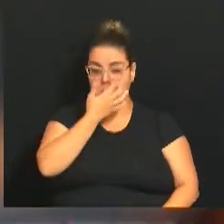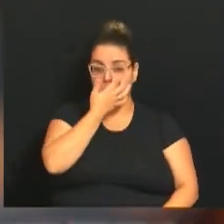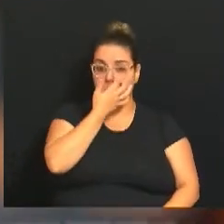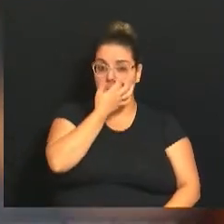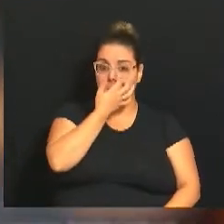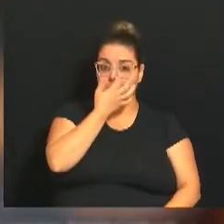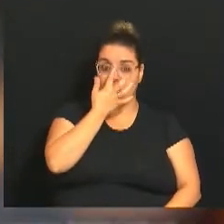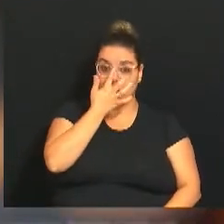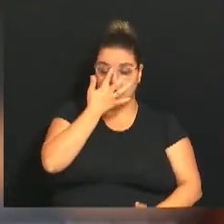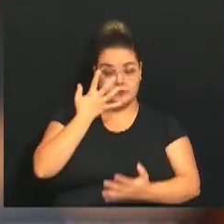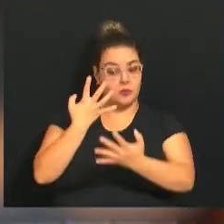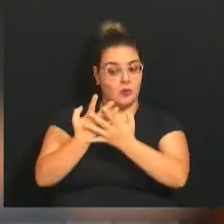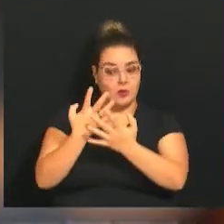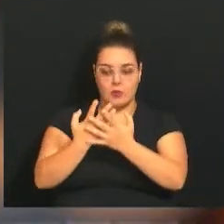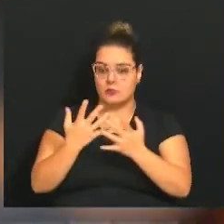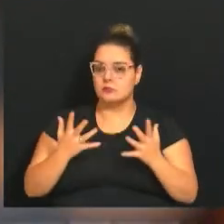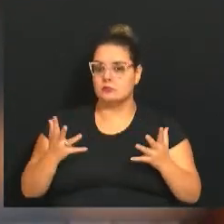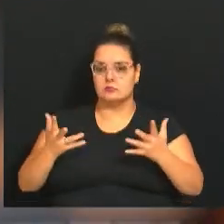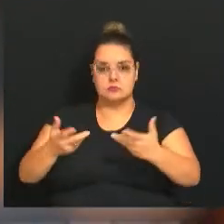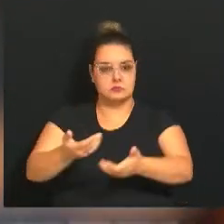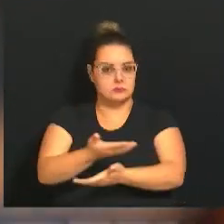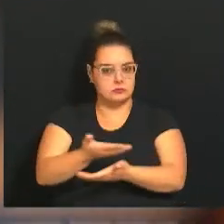todos vocês que é uma demanda